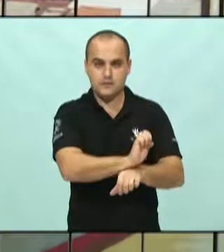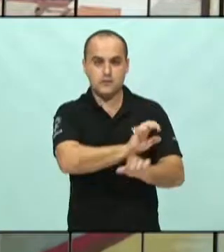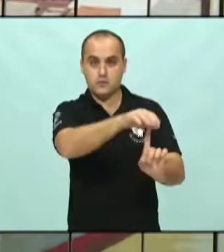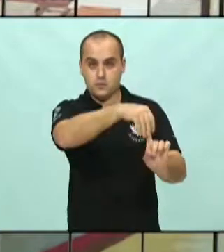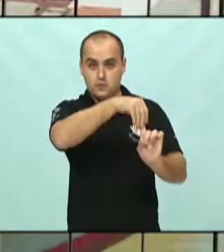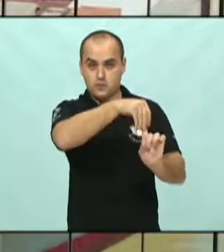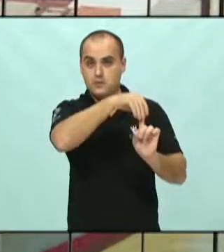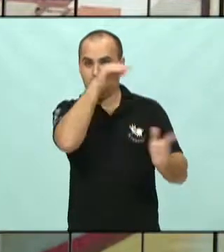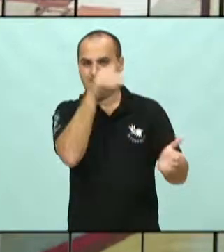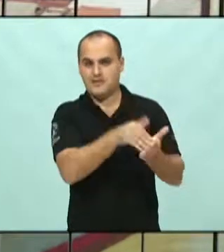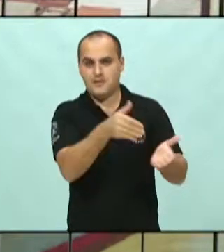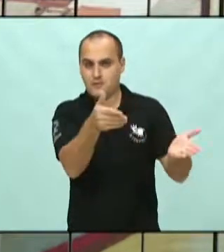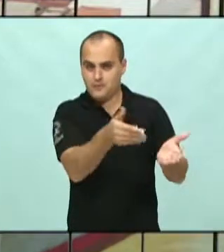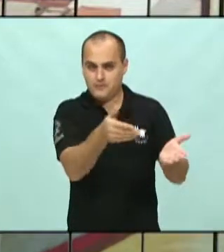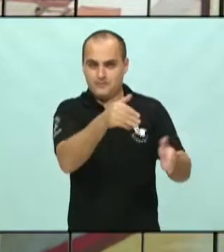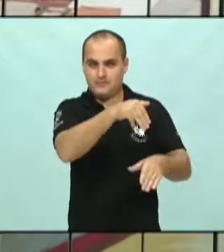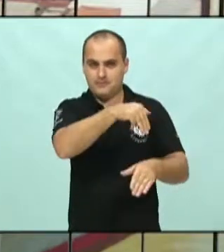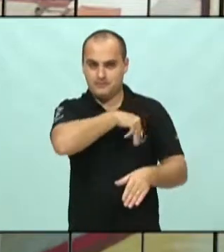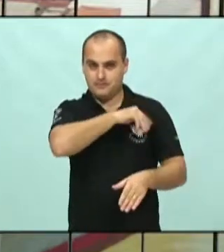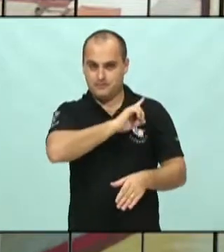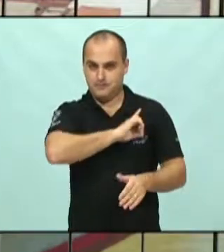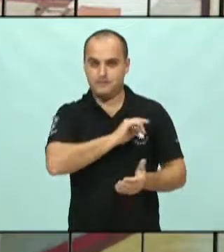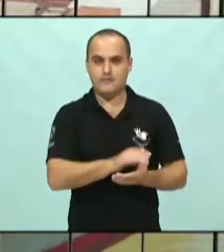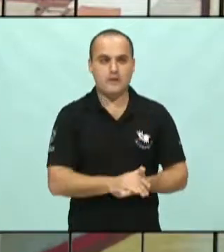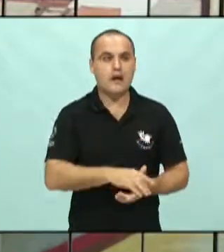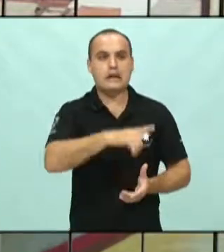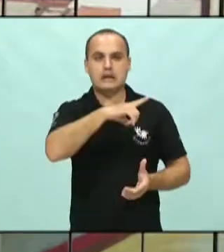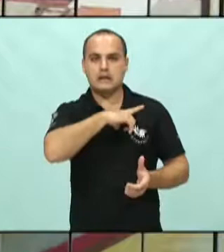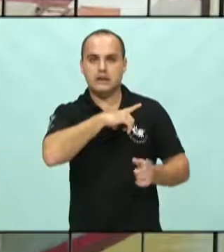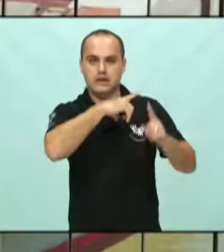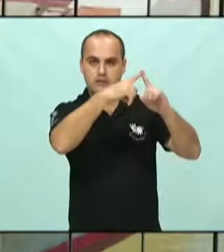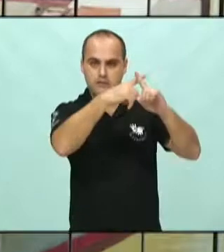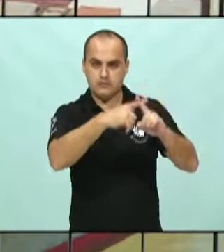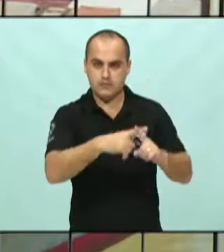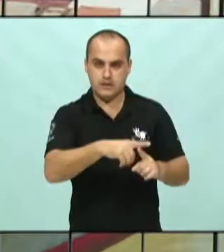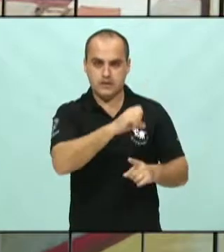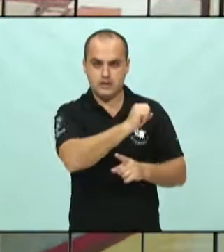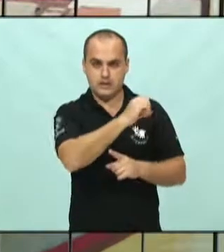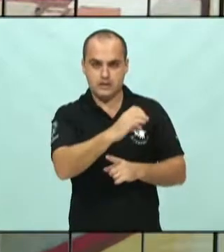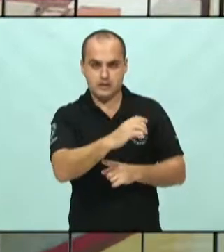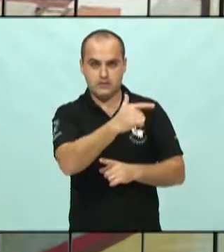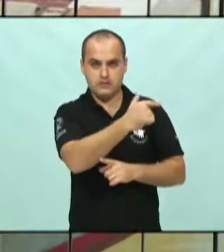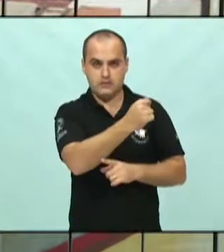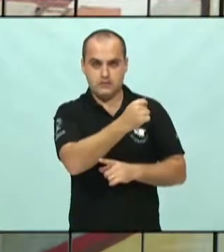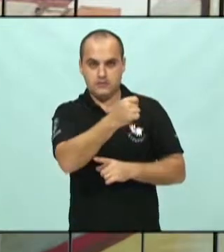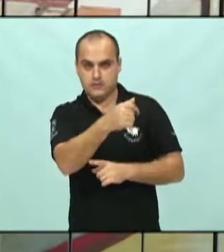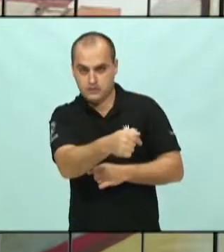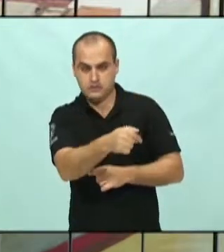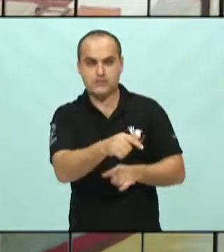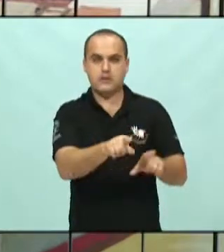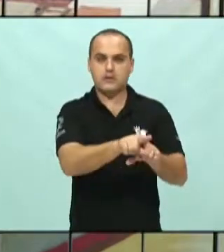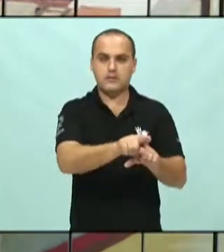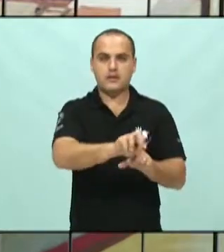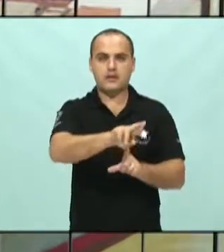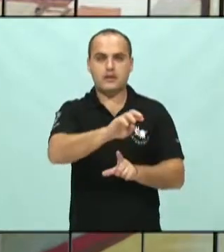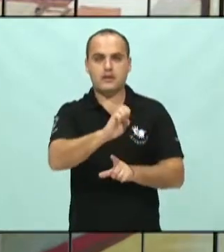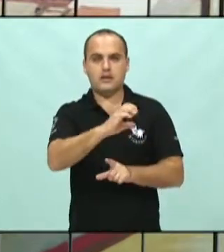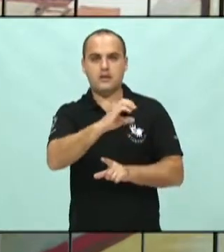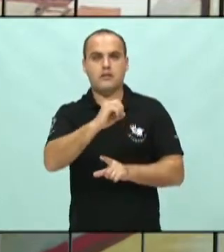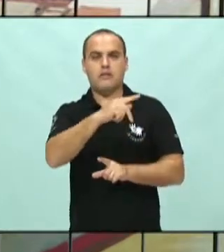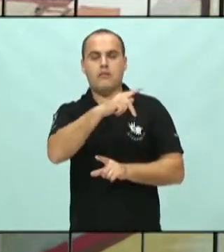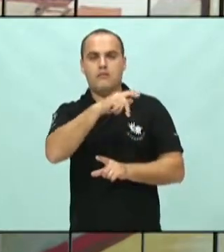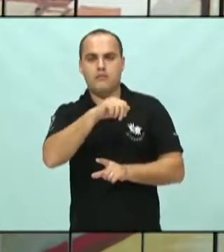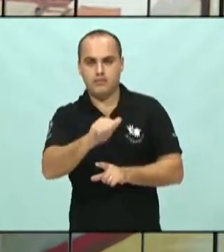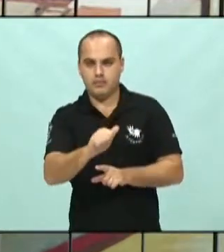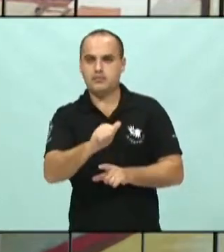Marcílio conquistou até o momento. Também temos a Copa Santa Catarina de 2007 e a Recopa Sul-Brasileira, que é um torneio que reunia